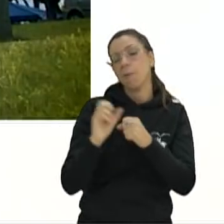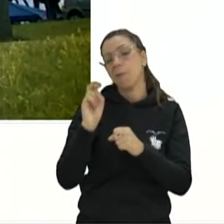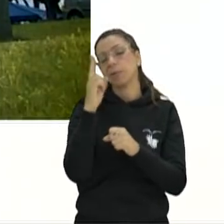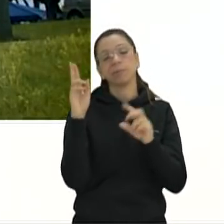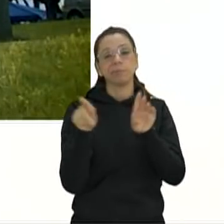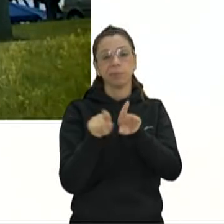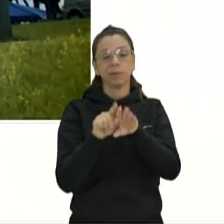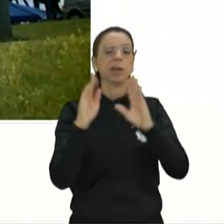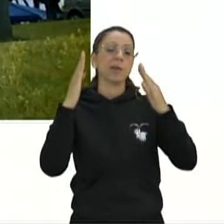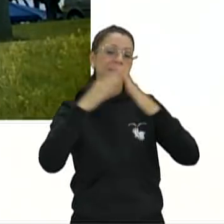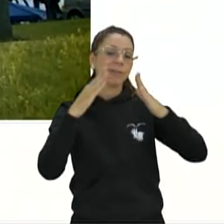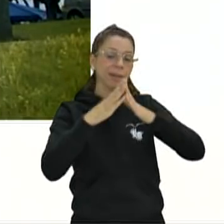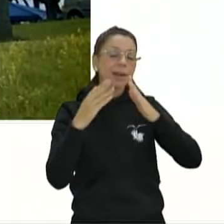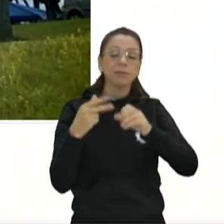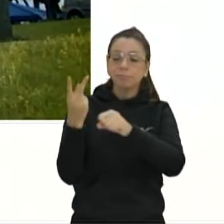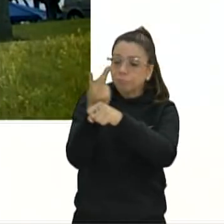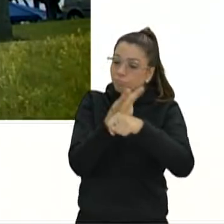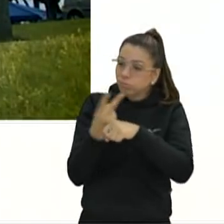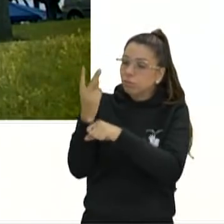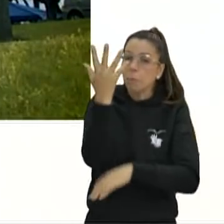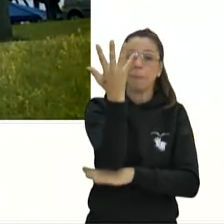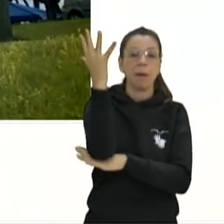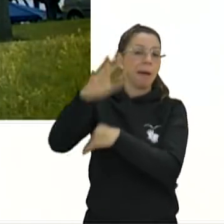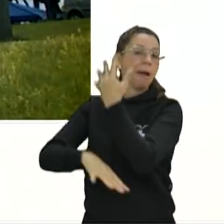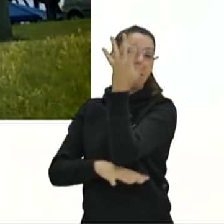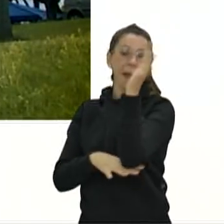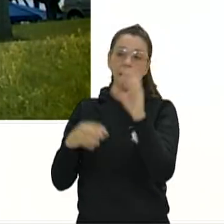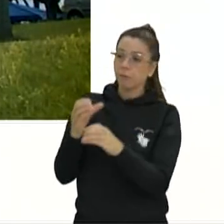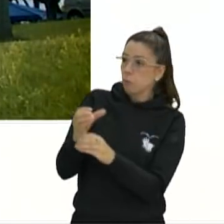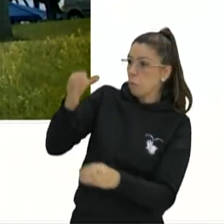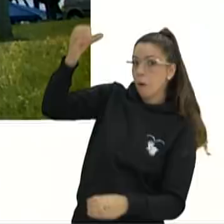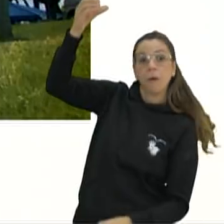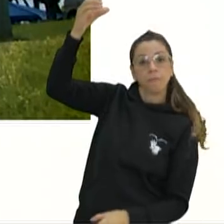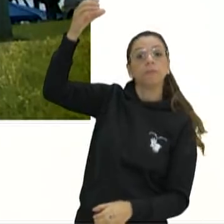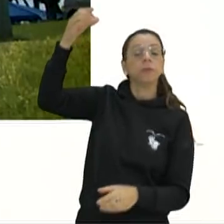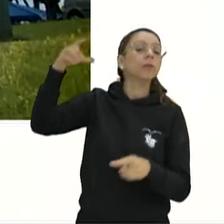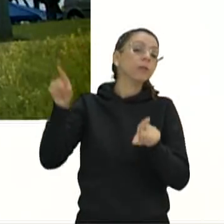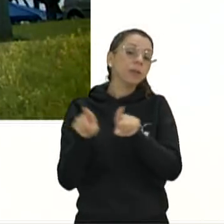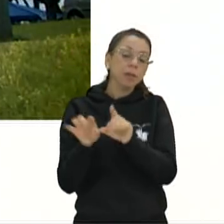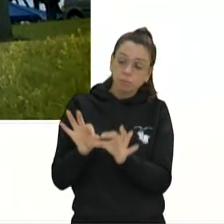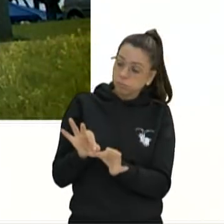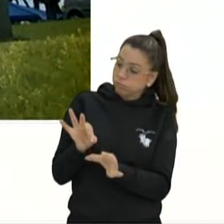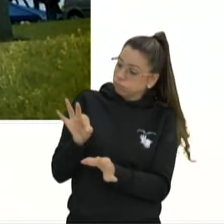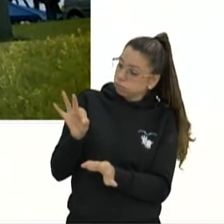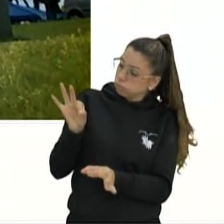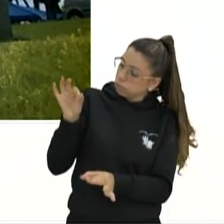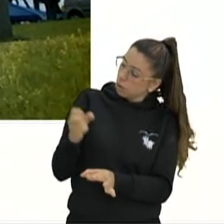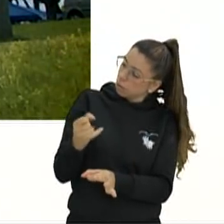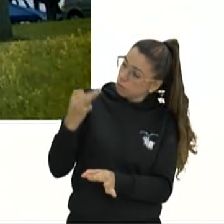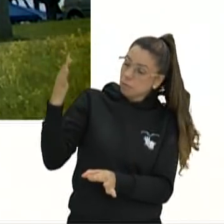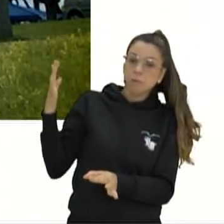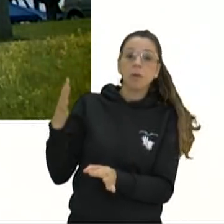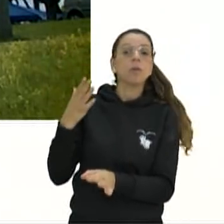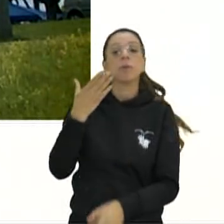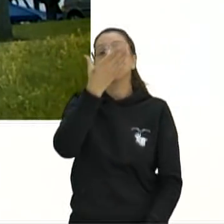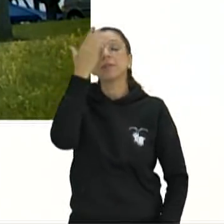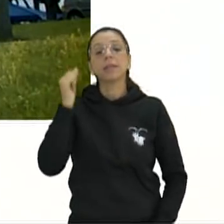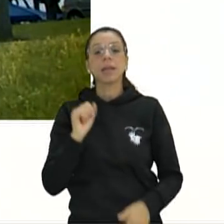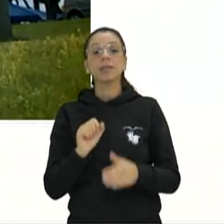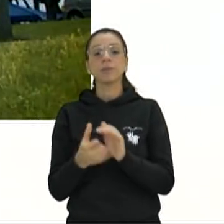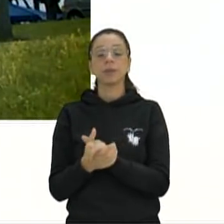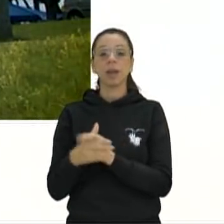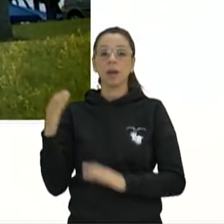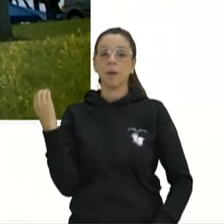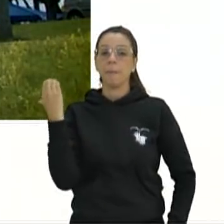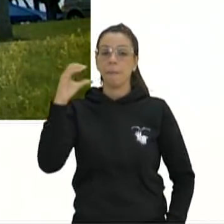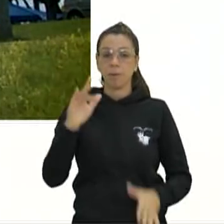casa uma coisa bem alta, por exemplo, uma árvore, uma torre, um poste, e faça a medição também. Não esqueça de compartilhar suas ideias